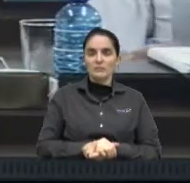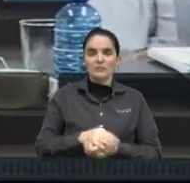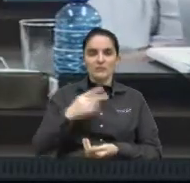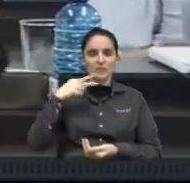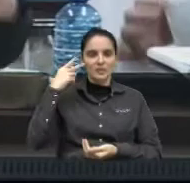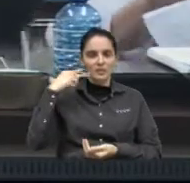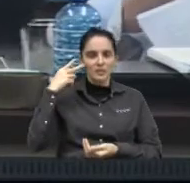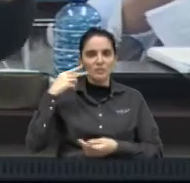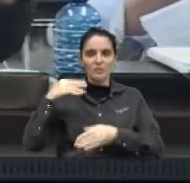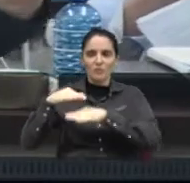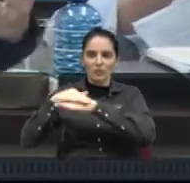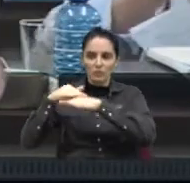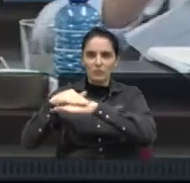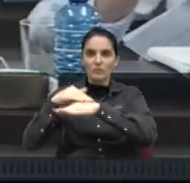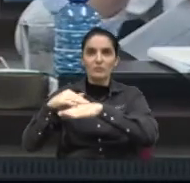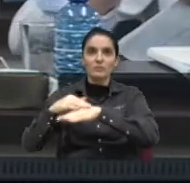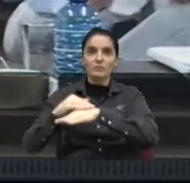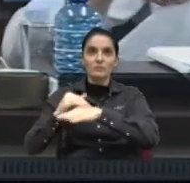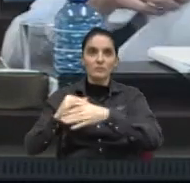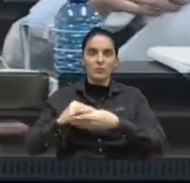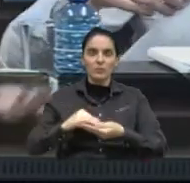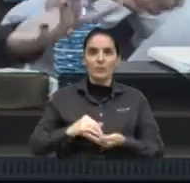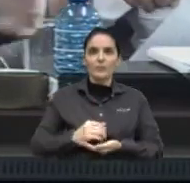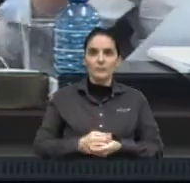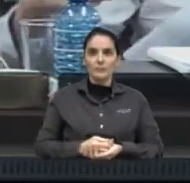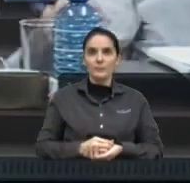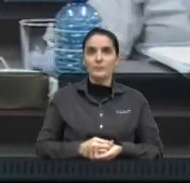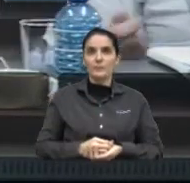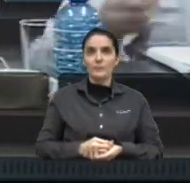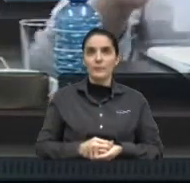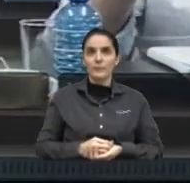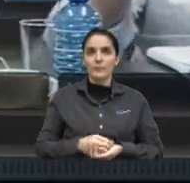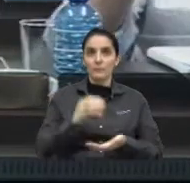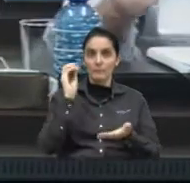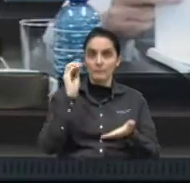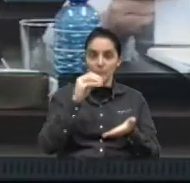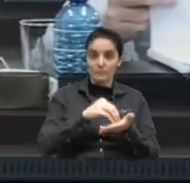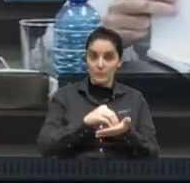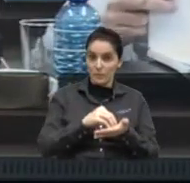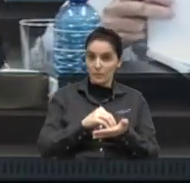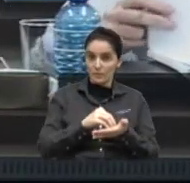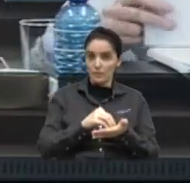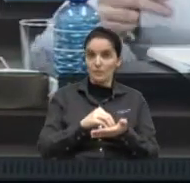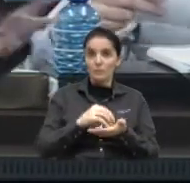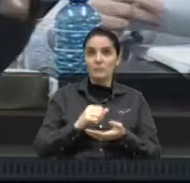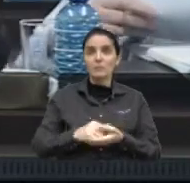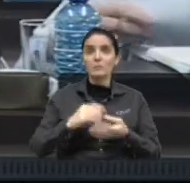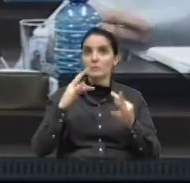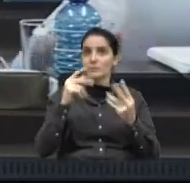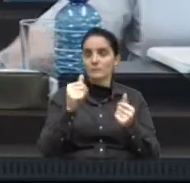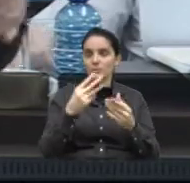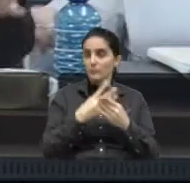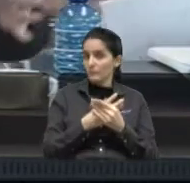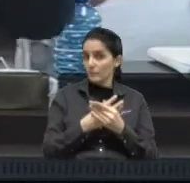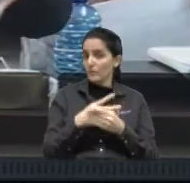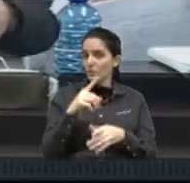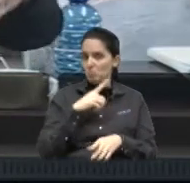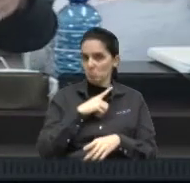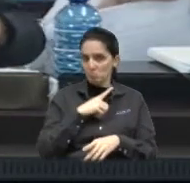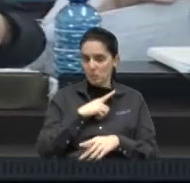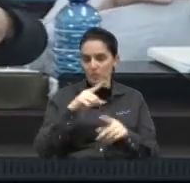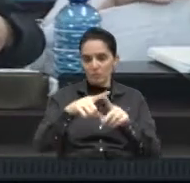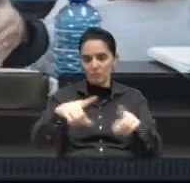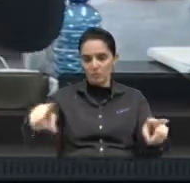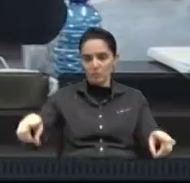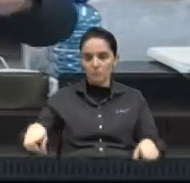seus colegas trocar idéia um com o outro então gostaria de registrar porque nem toda a câmara tem a felicidade de ter uma mesa